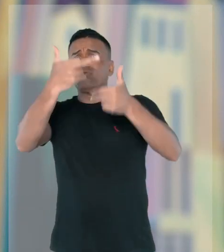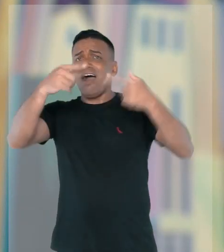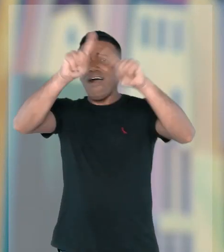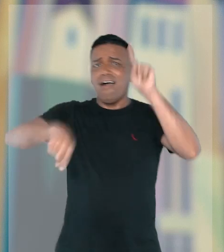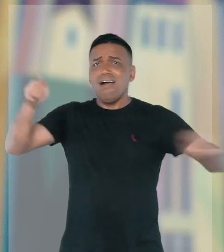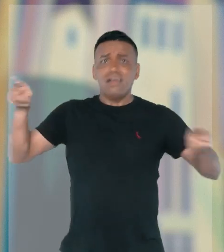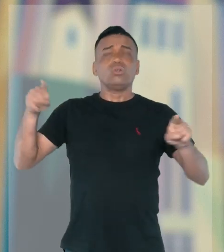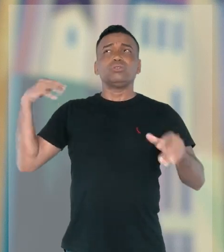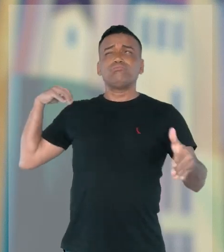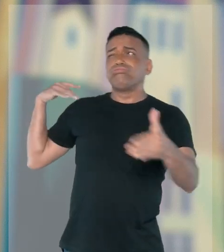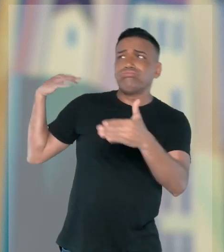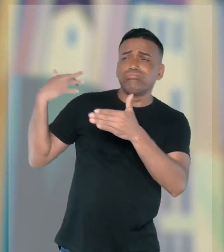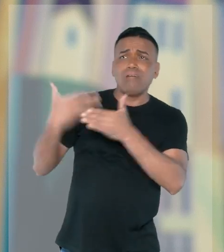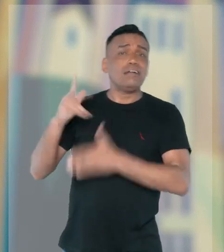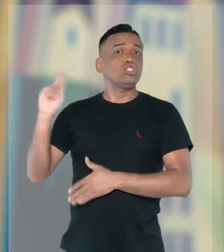do pensamento, né?